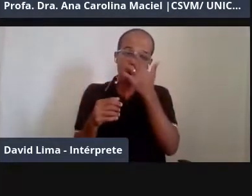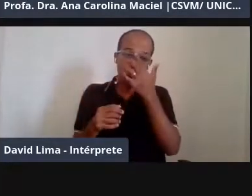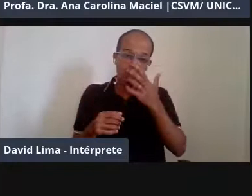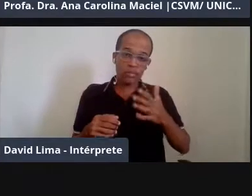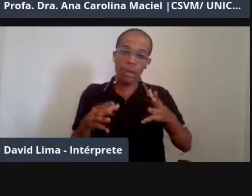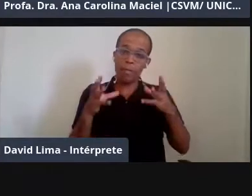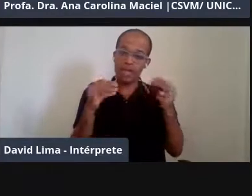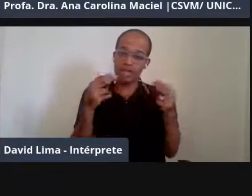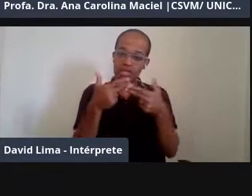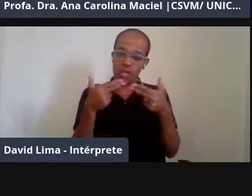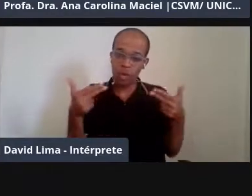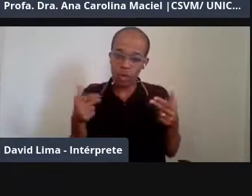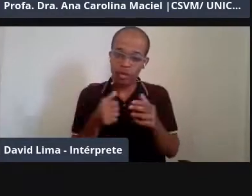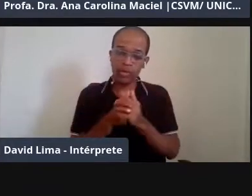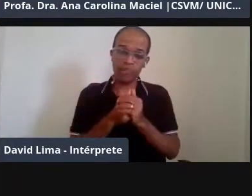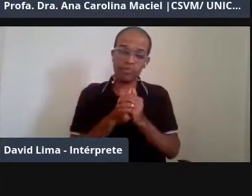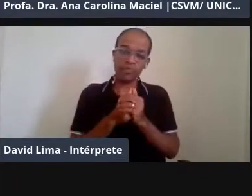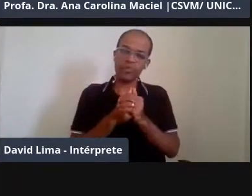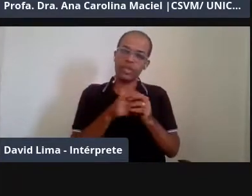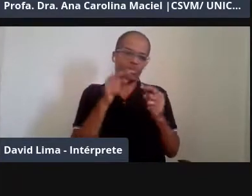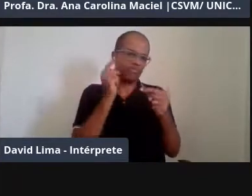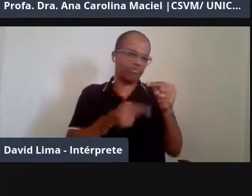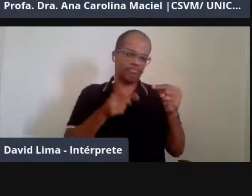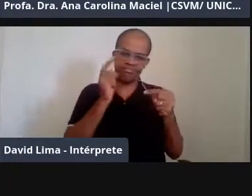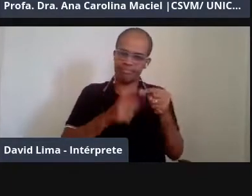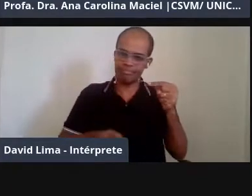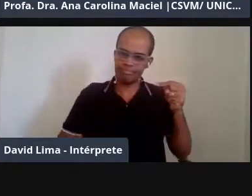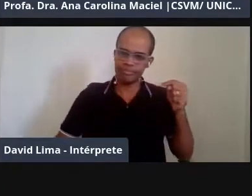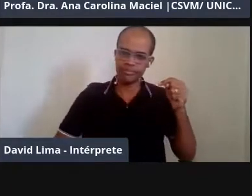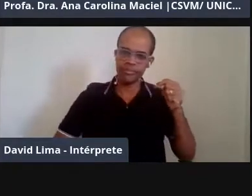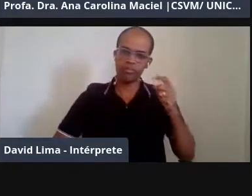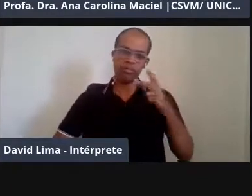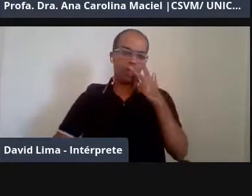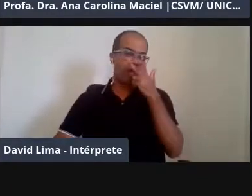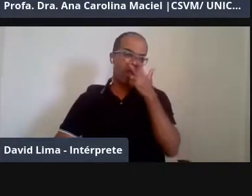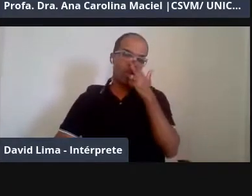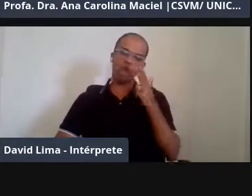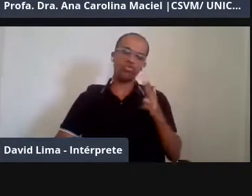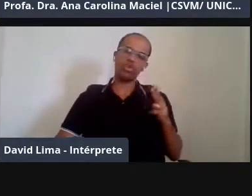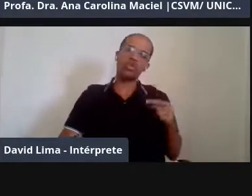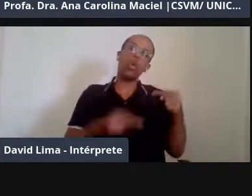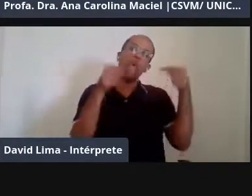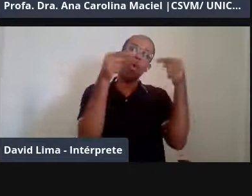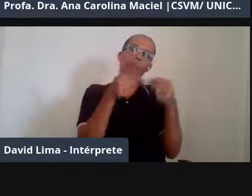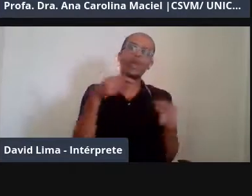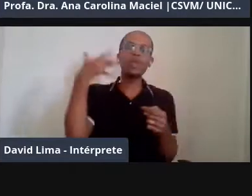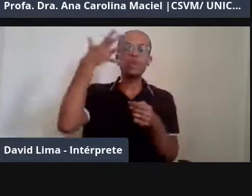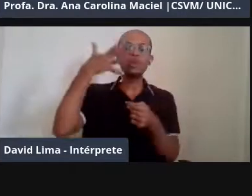agressivos, bastante inapropriados, eu acho que não justifica, né? O discurso